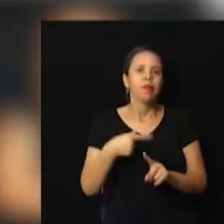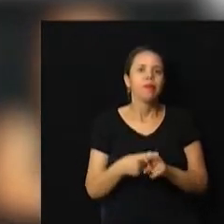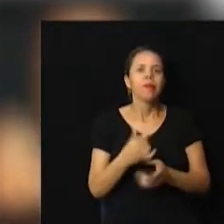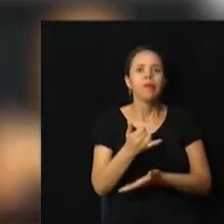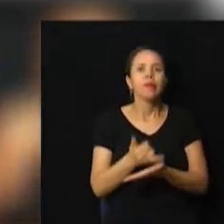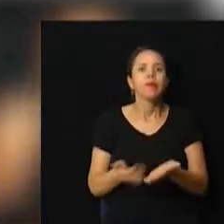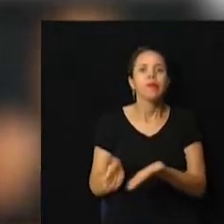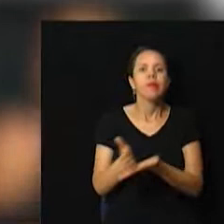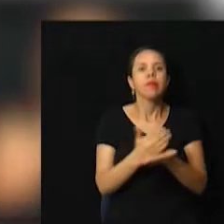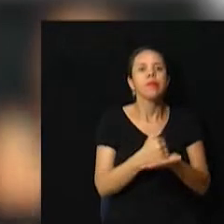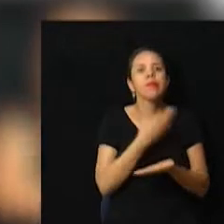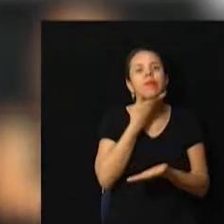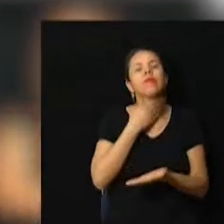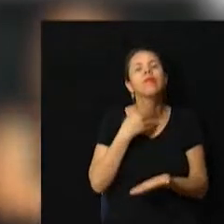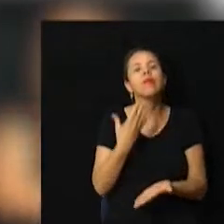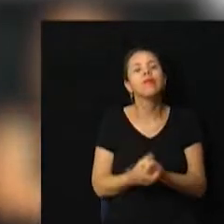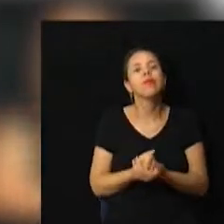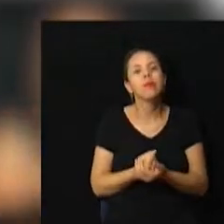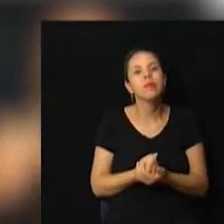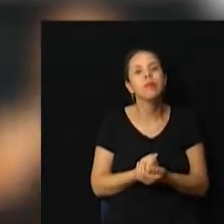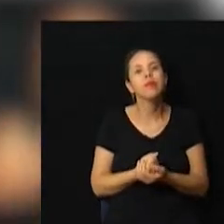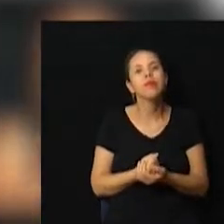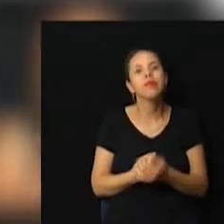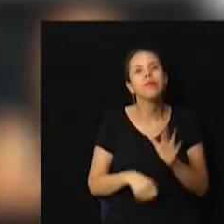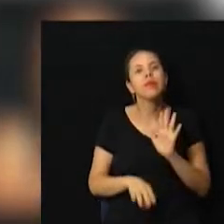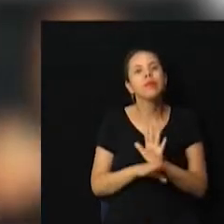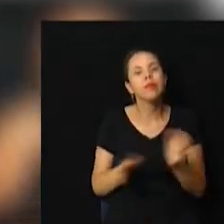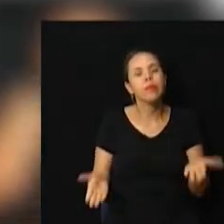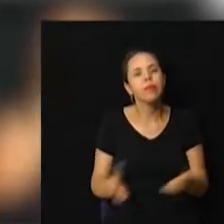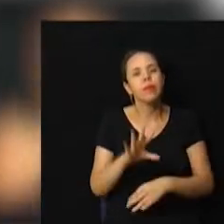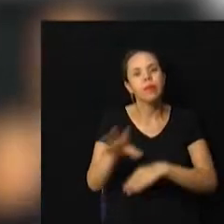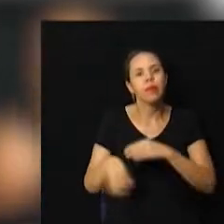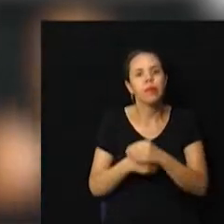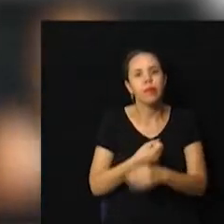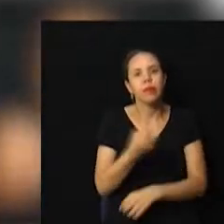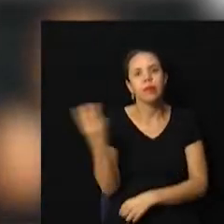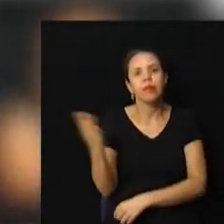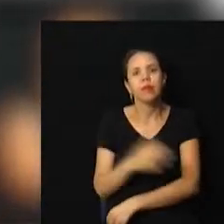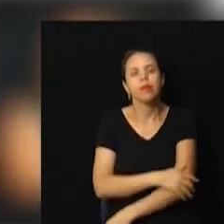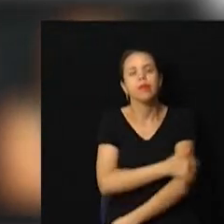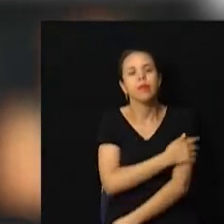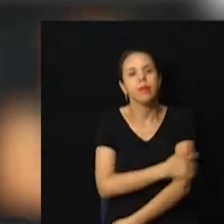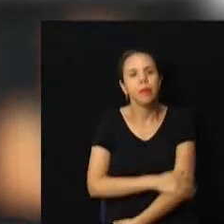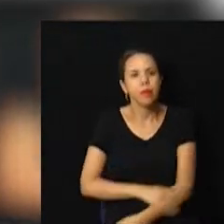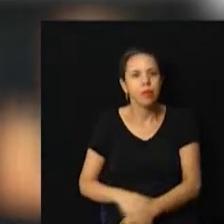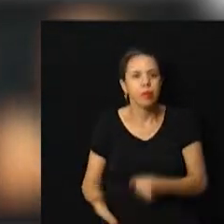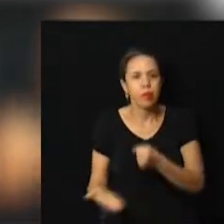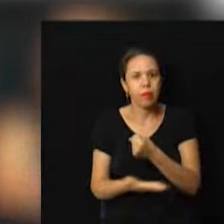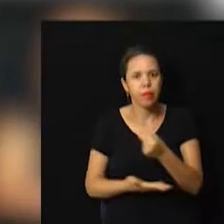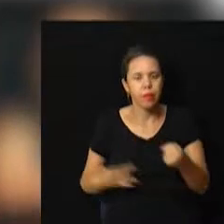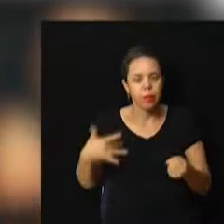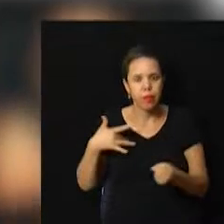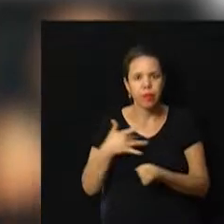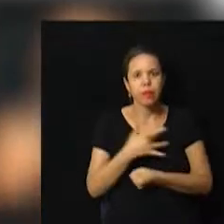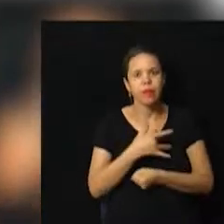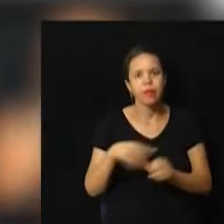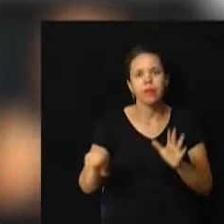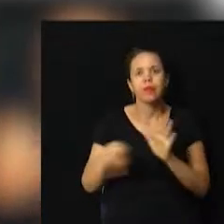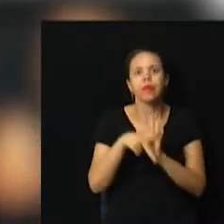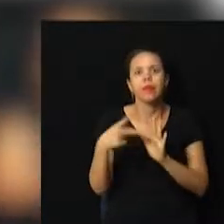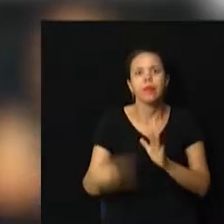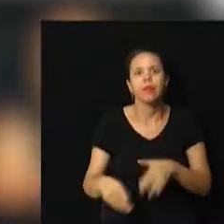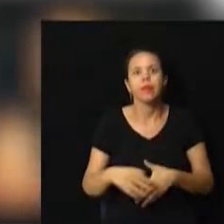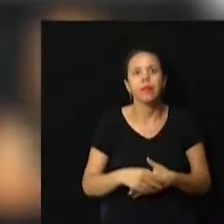além das receitas que o município recebe, que vai compor esse percentual da aplicação mínima em saúde de